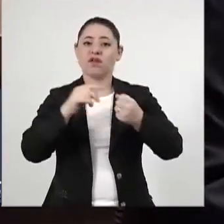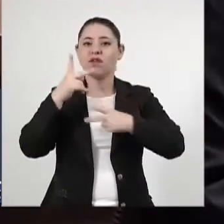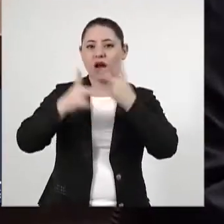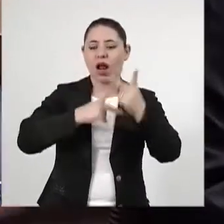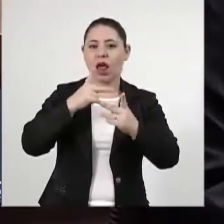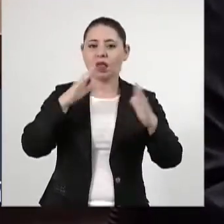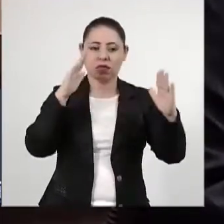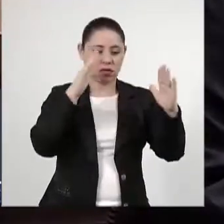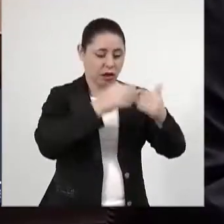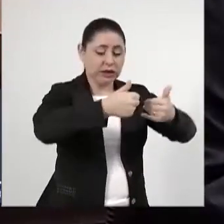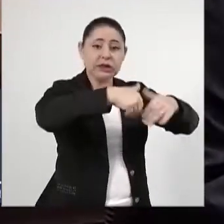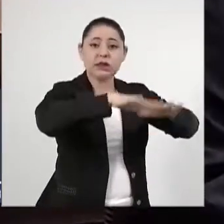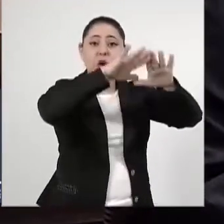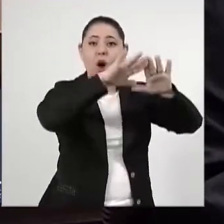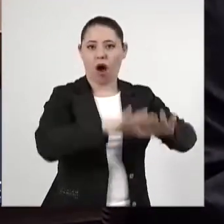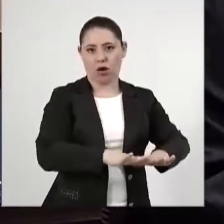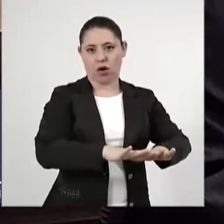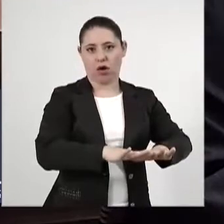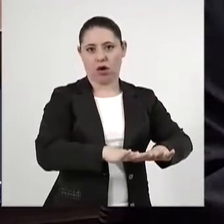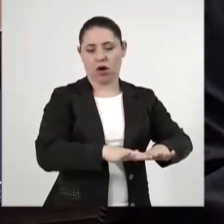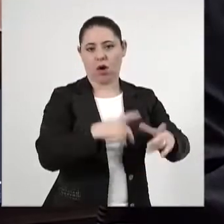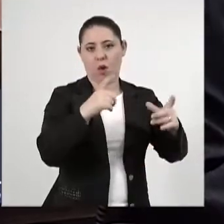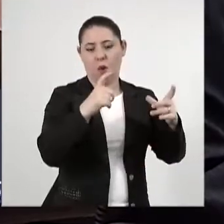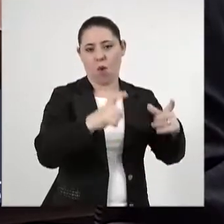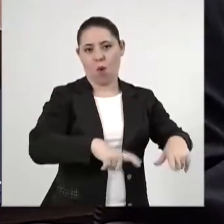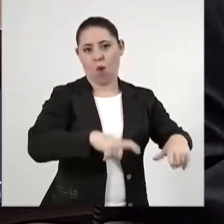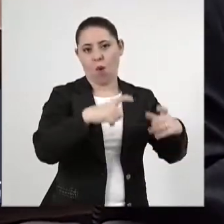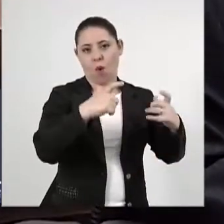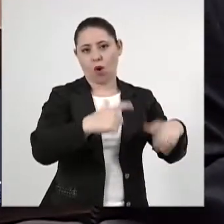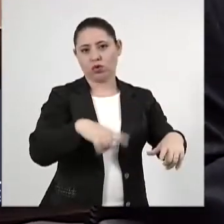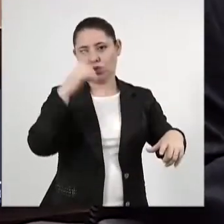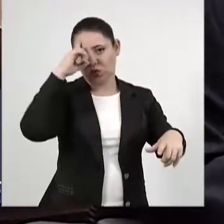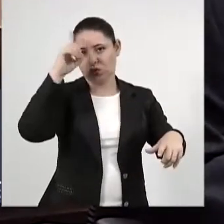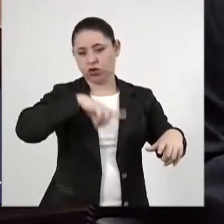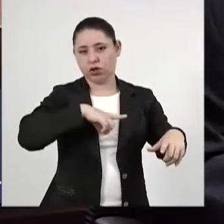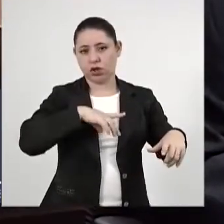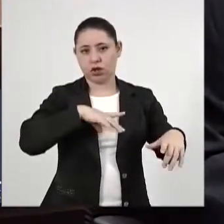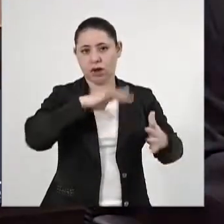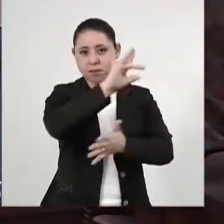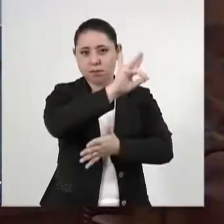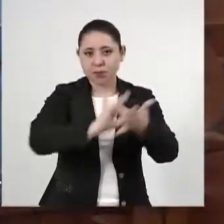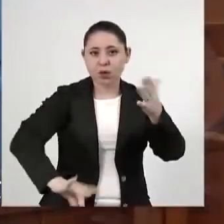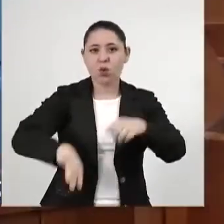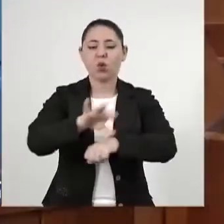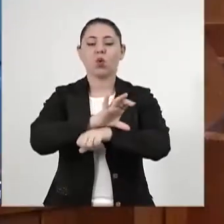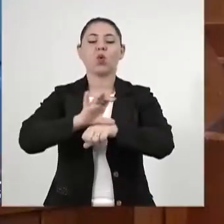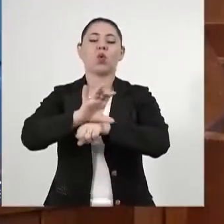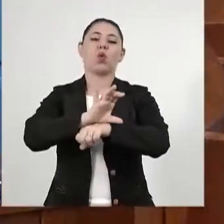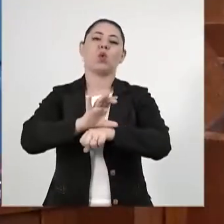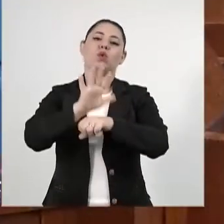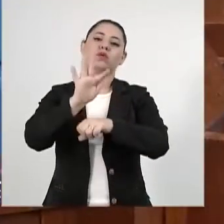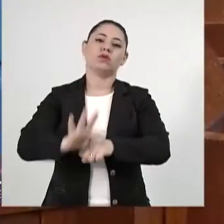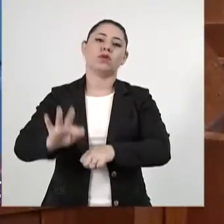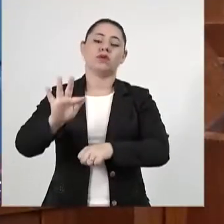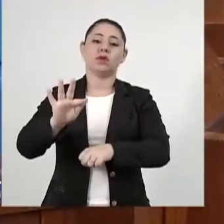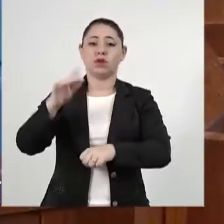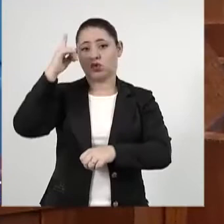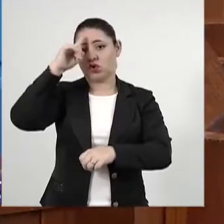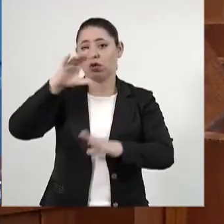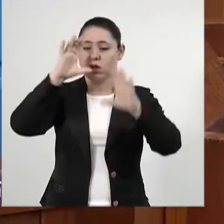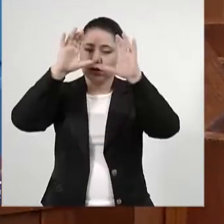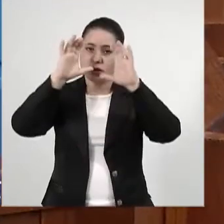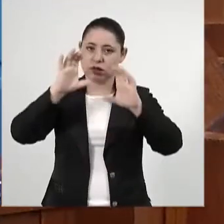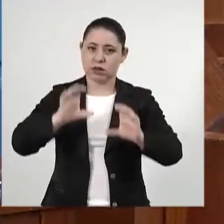é onde eles estão localizados no dia que foi promulgada a Constituição, que diz que é cidadão,